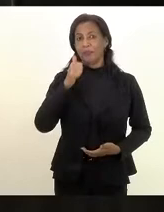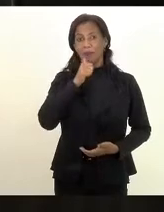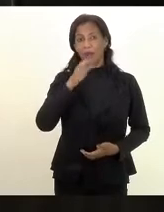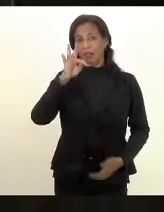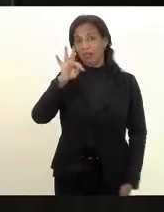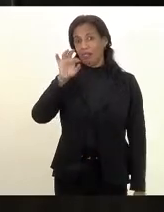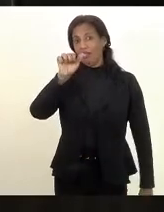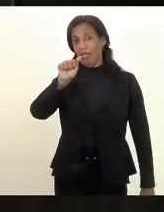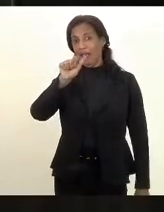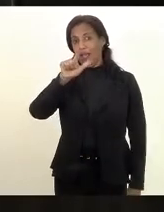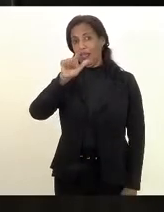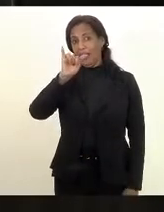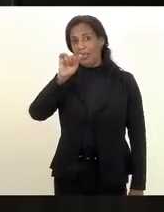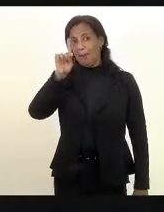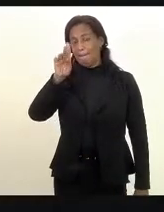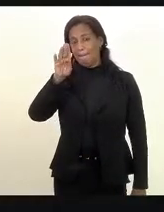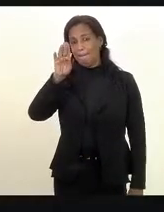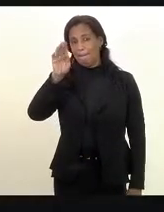Talibã